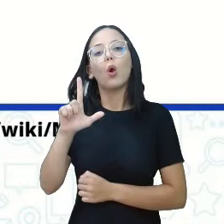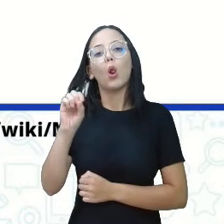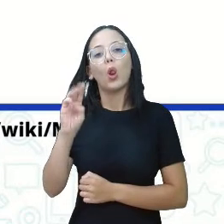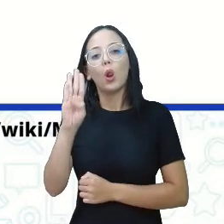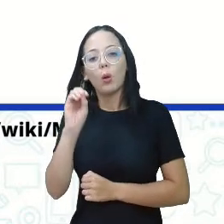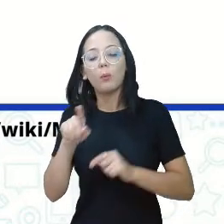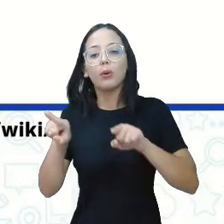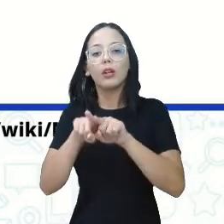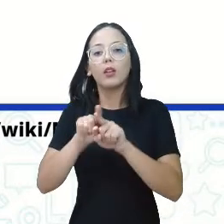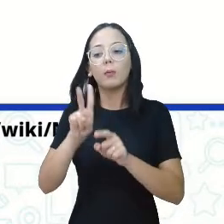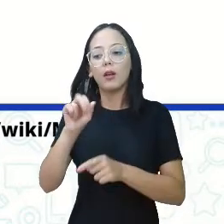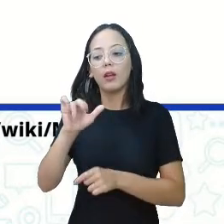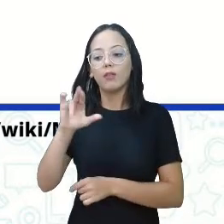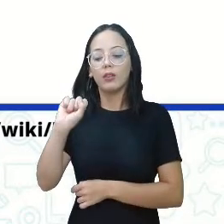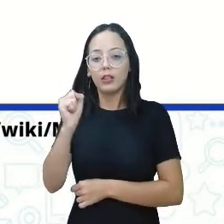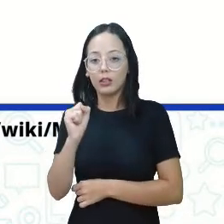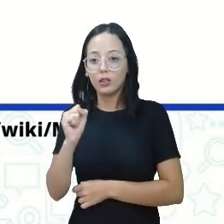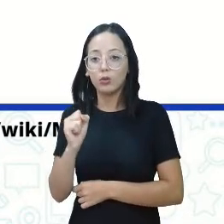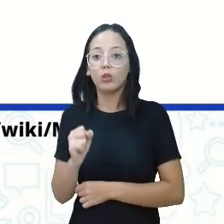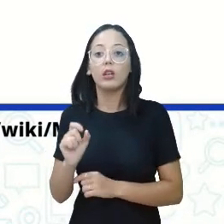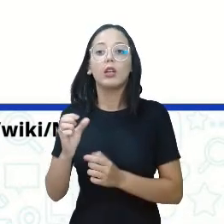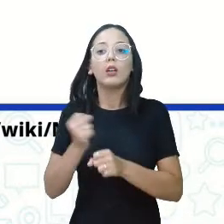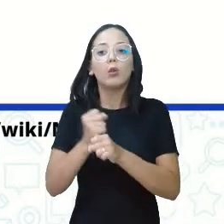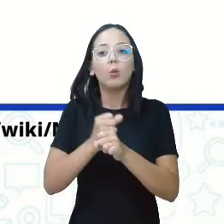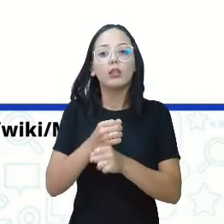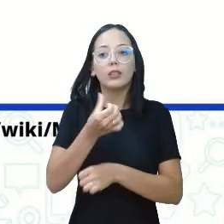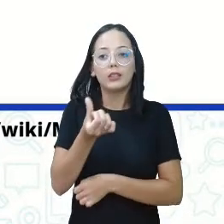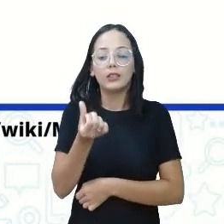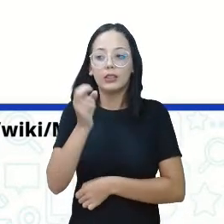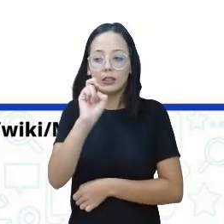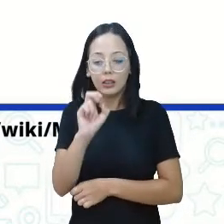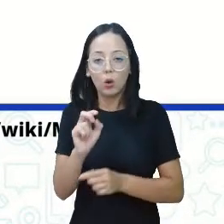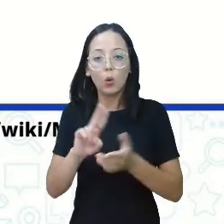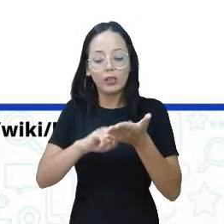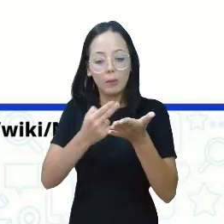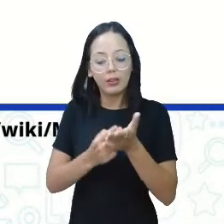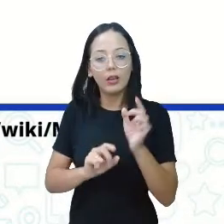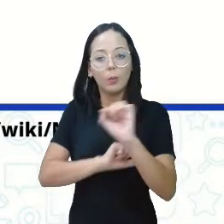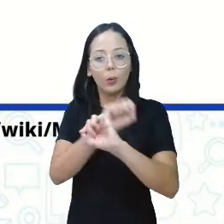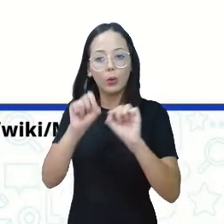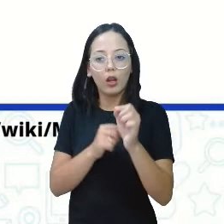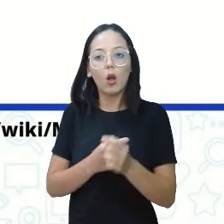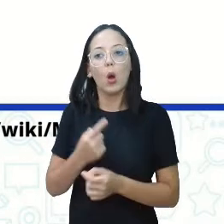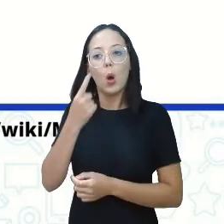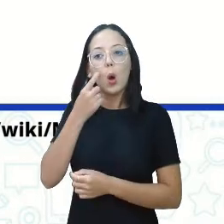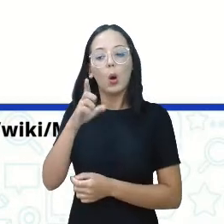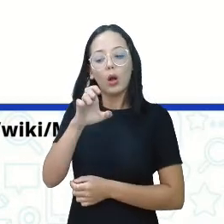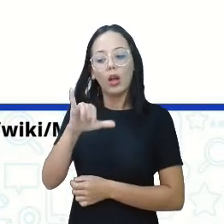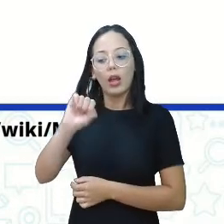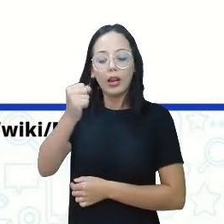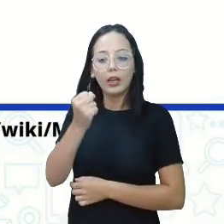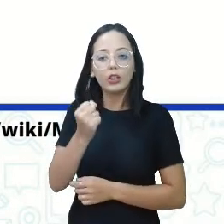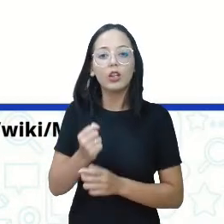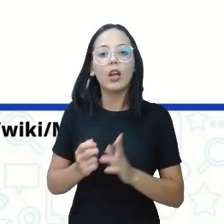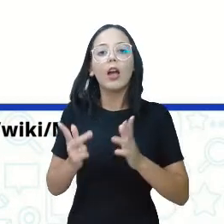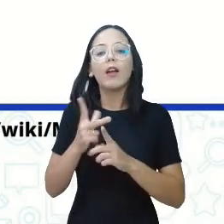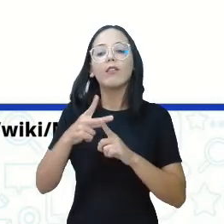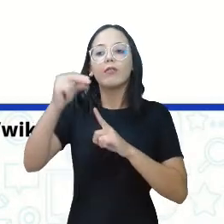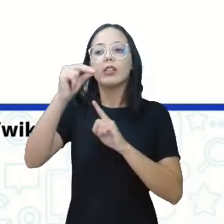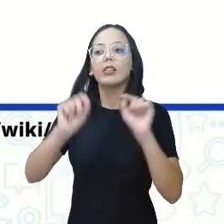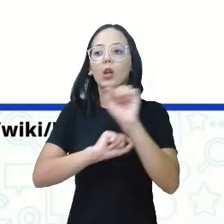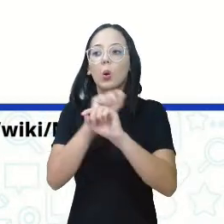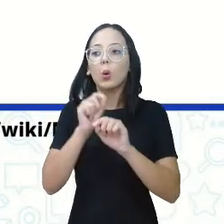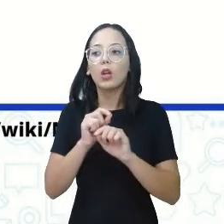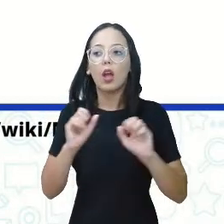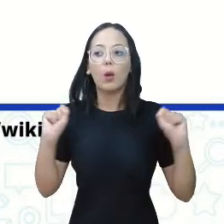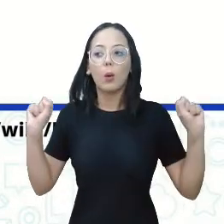Moraes, que em 65 foi interpretada por Elis Regina e venceu o primeiro festival de música popular da TV Excelsior.